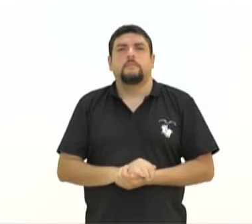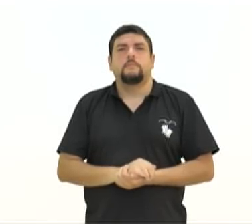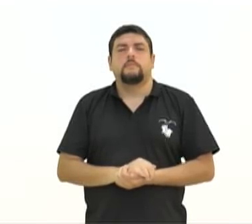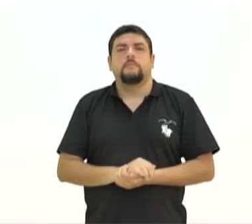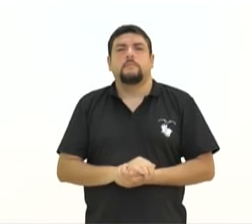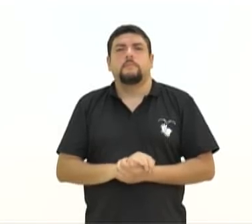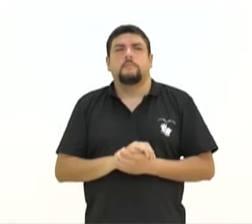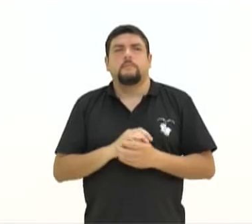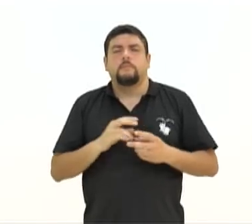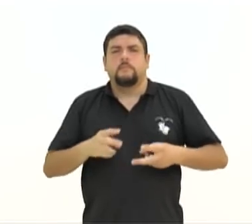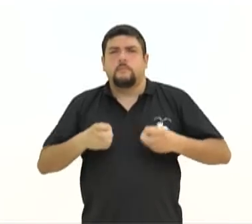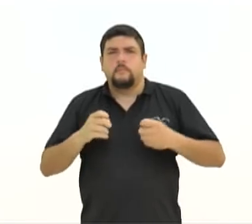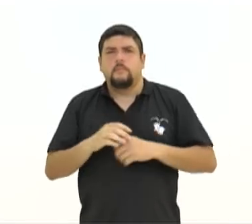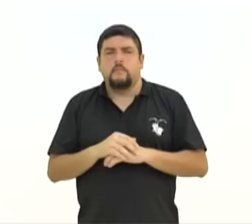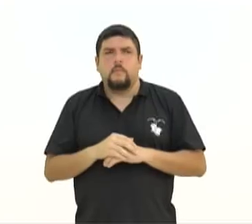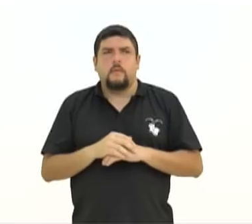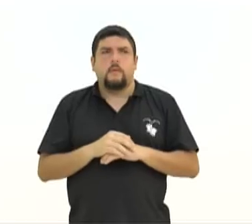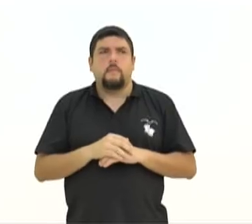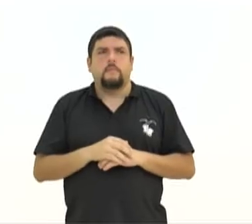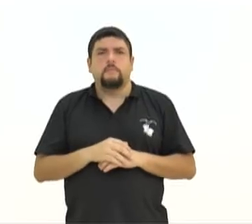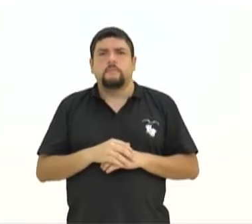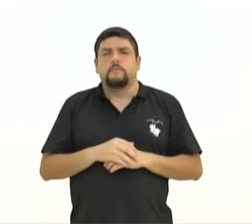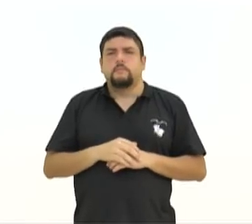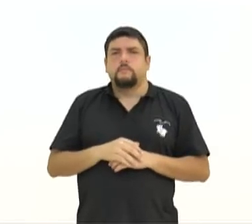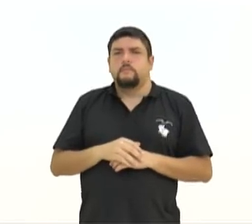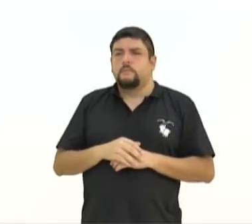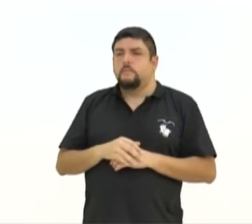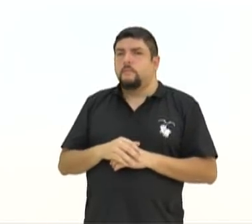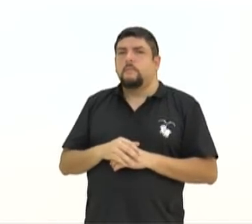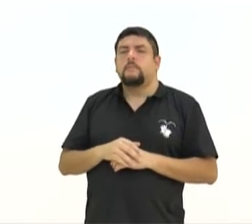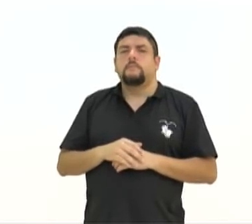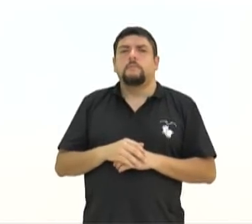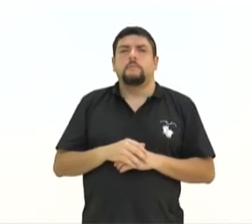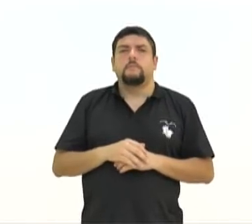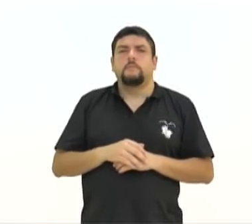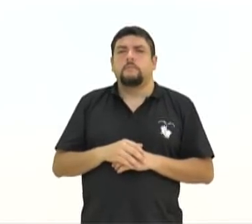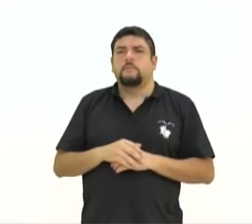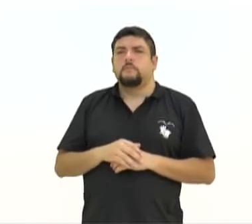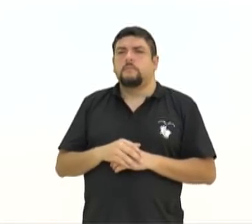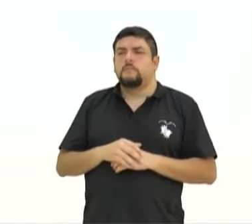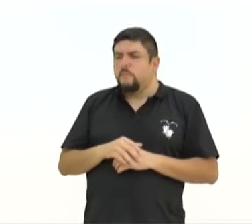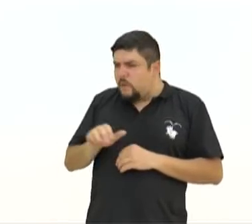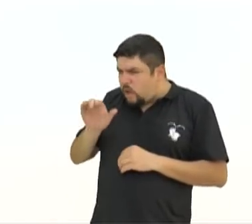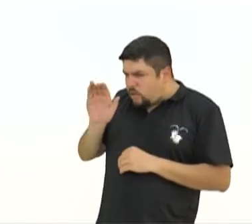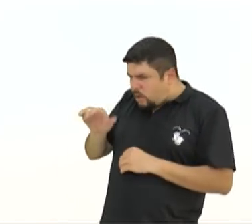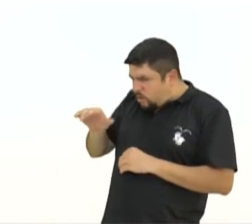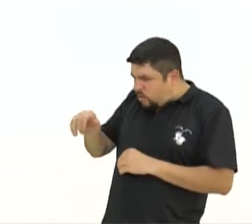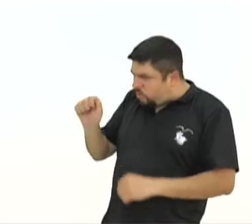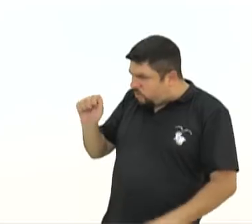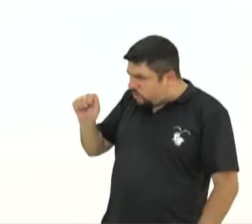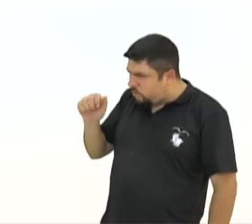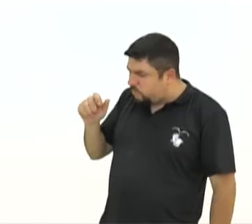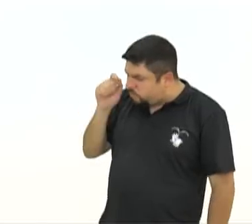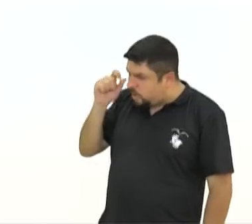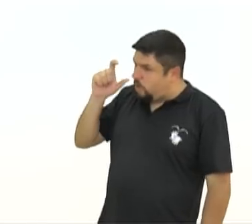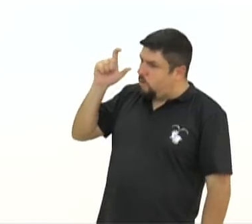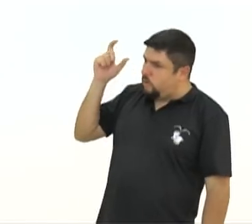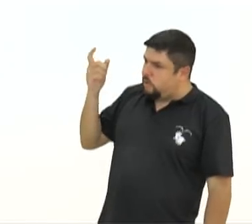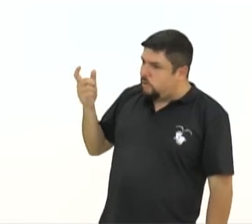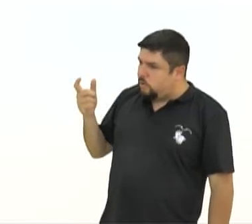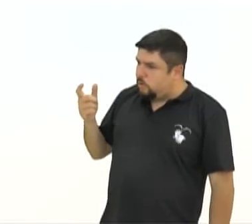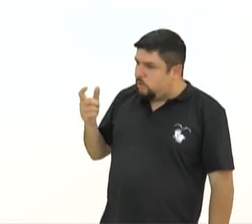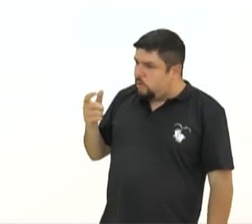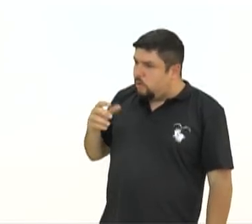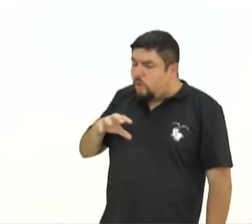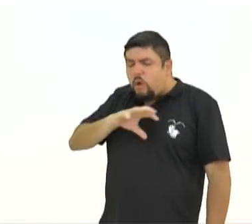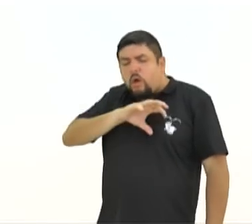lá. Usando a linguagem dele, reticências. Acorda, Armando. Você não sabe que o amor é como